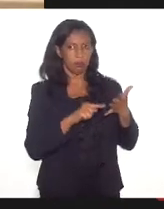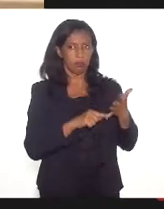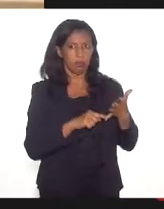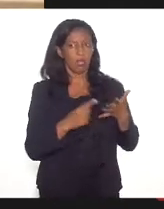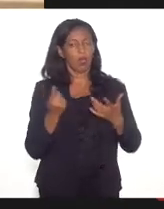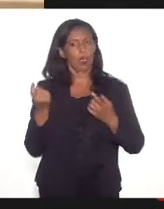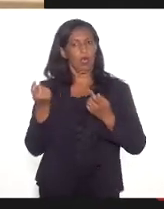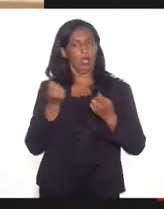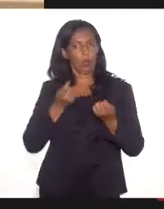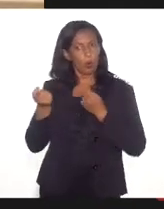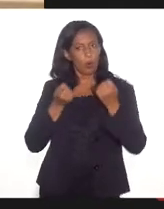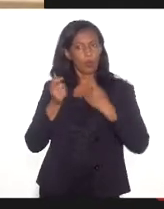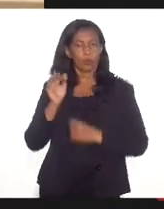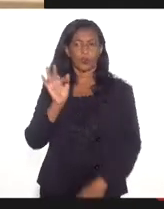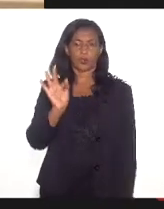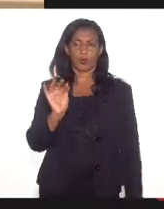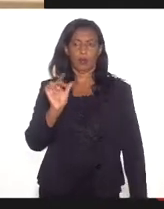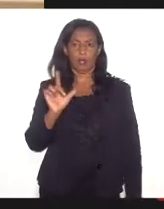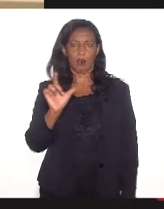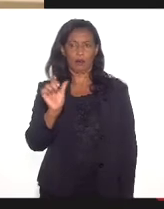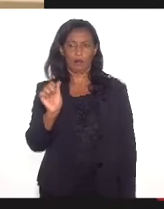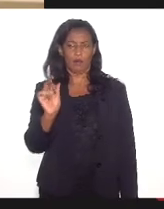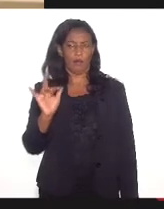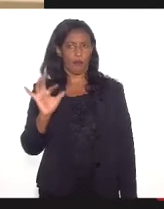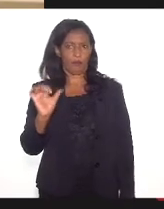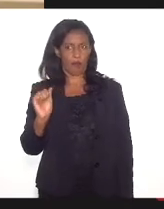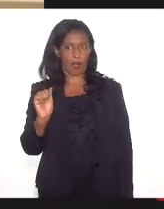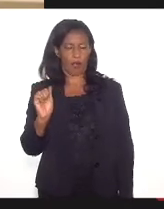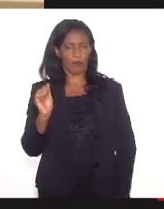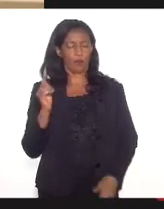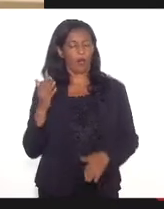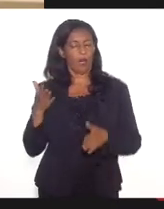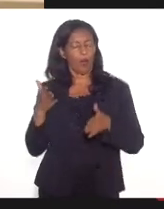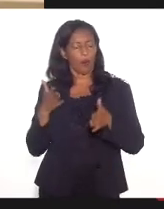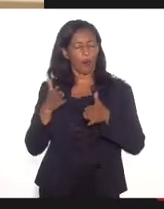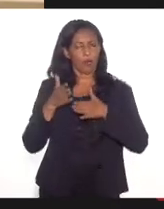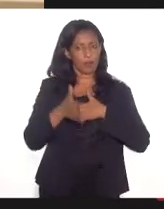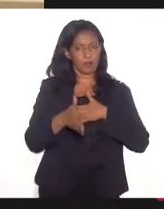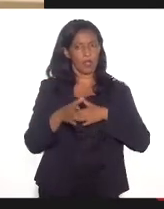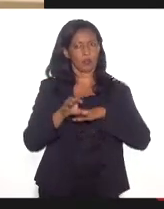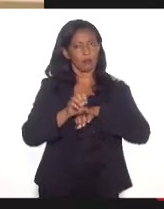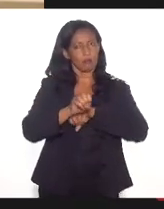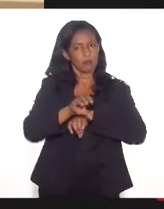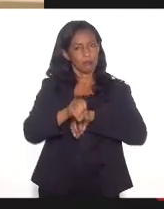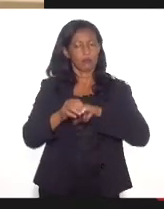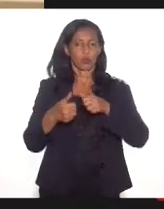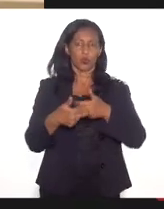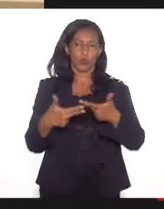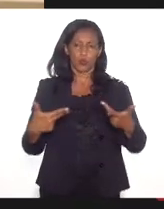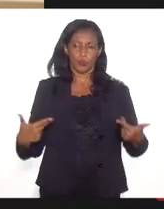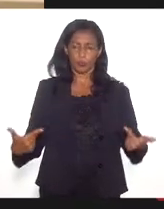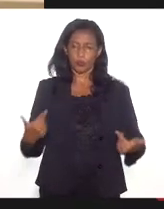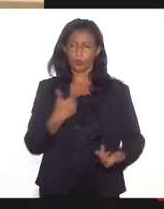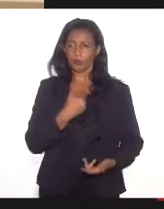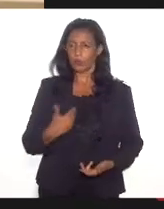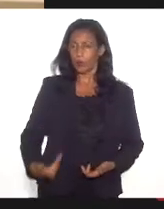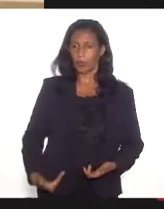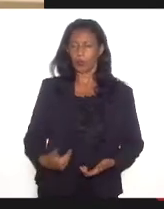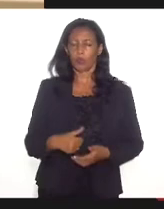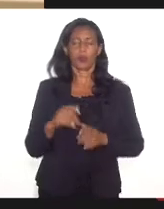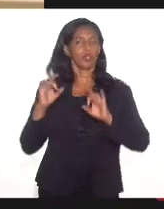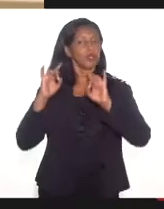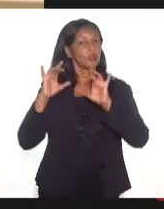economista Flávio Oliveira com relação ao acesso à educação de qualidade pública e, em especial,